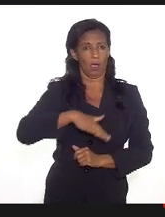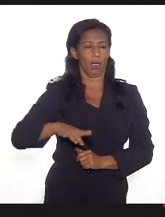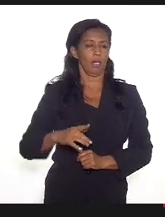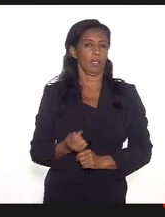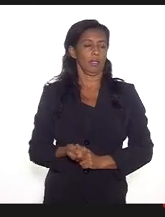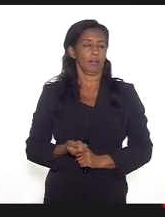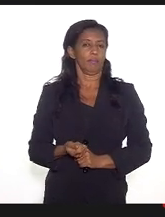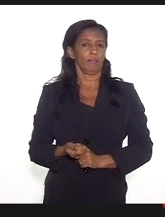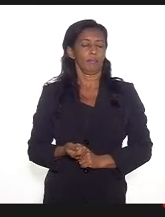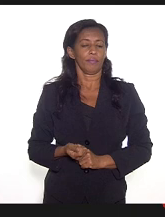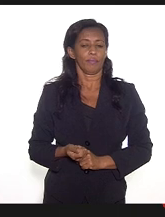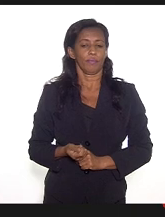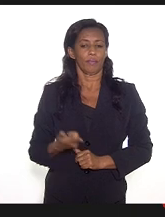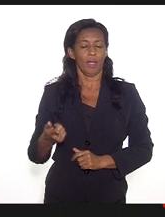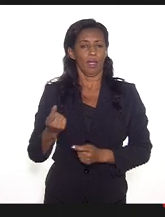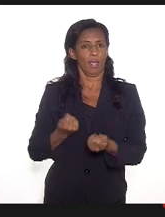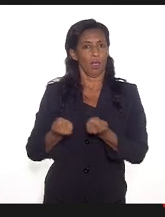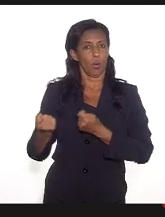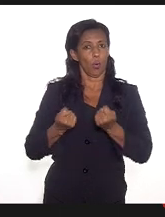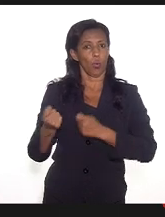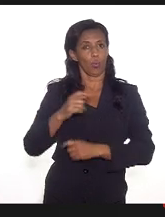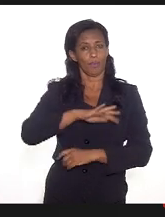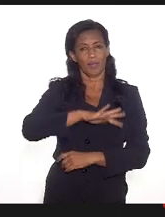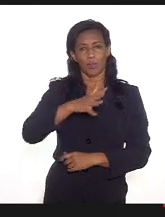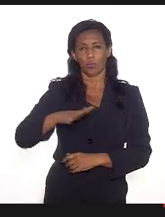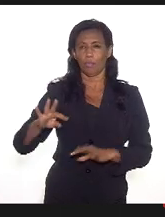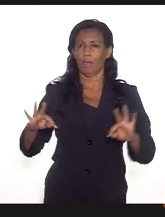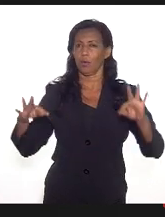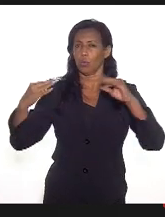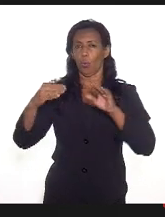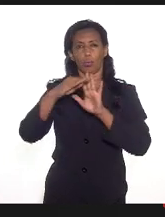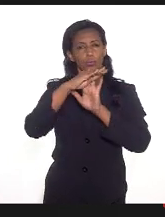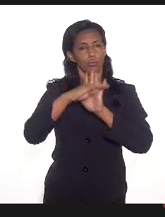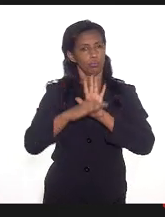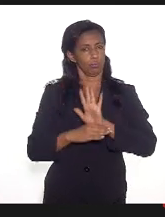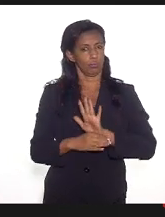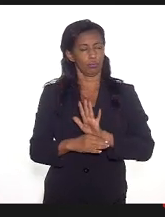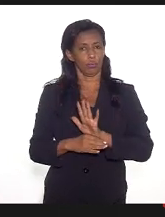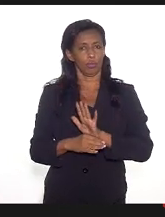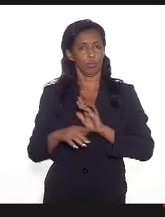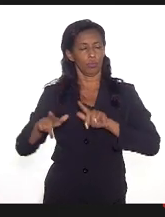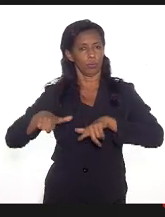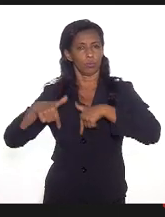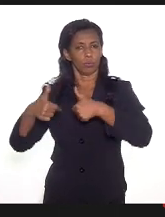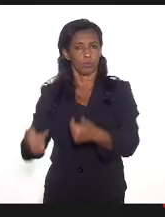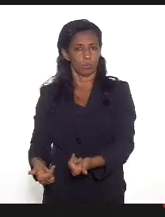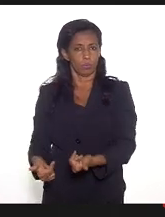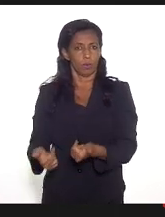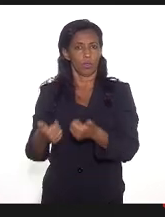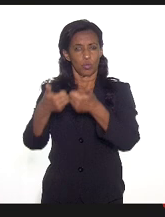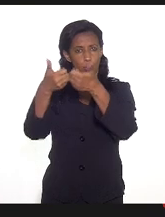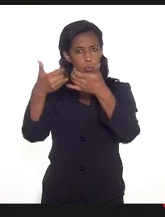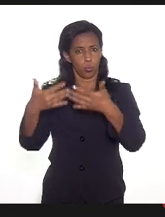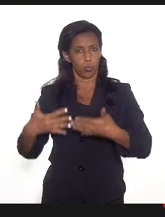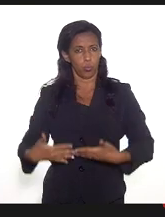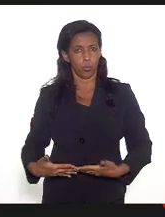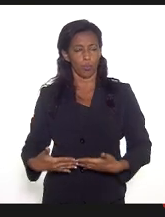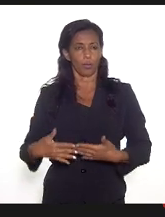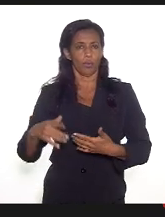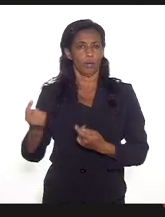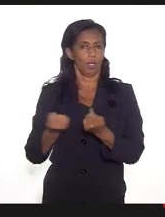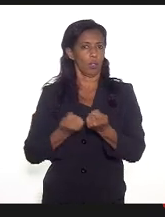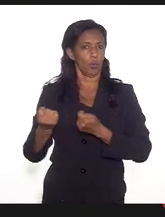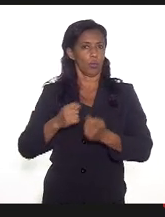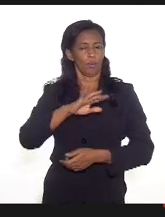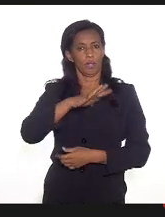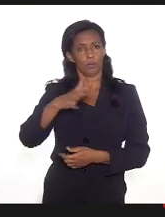existir é justamente a economia do mar, em todos os segmentos de atuação e de caracterização da